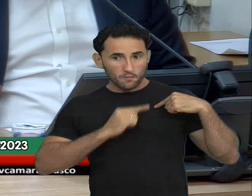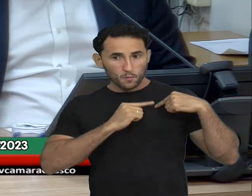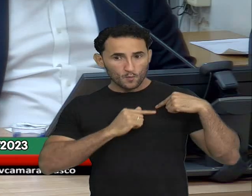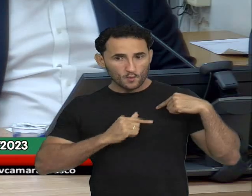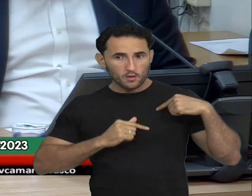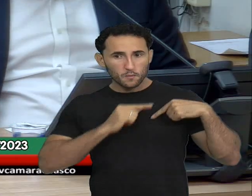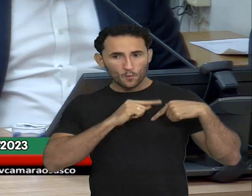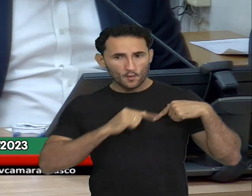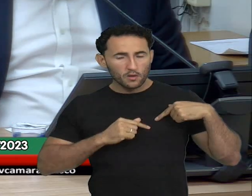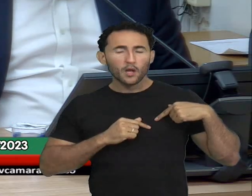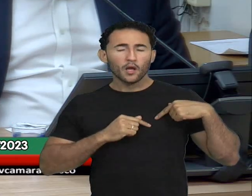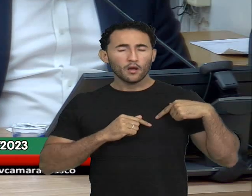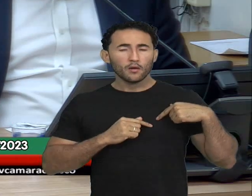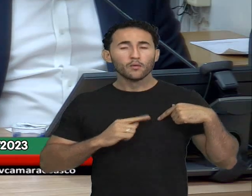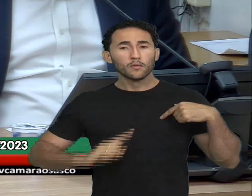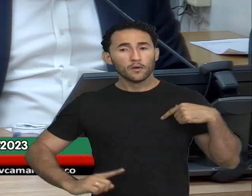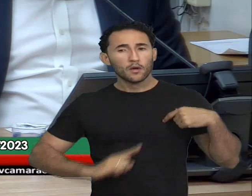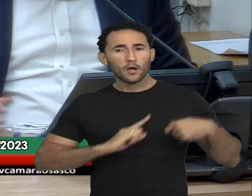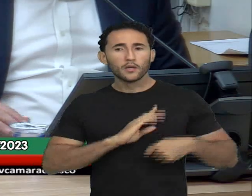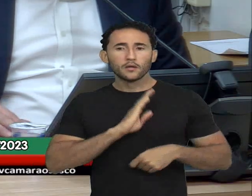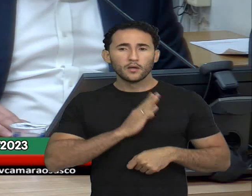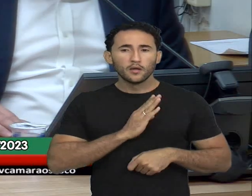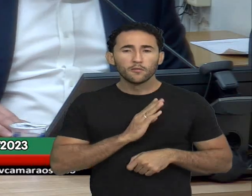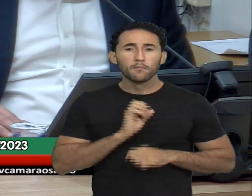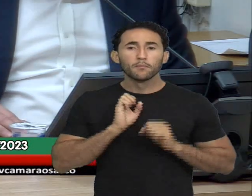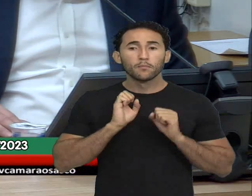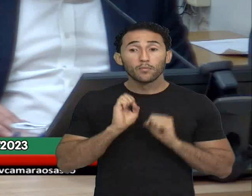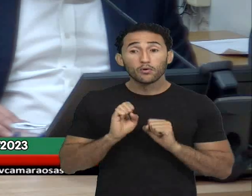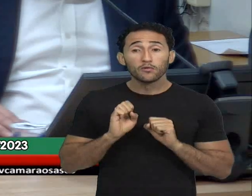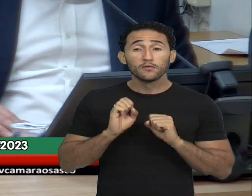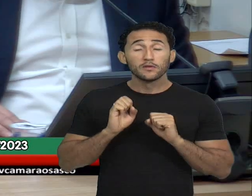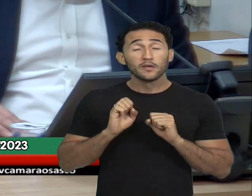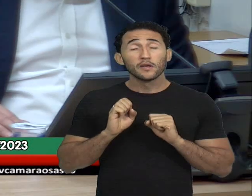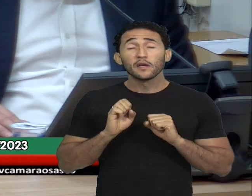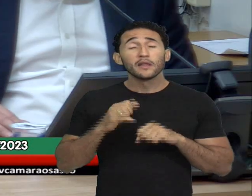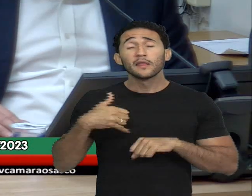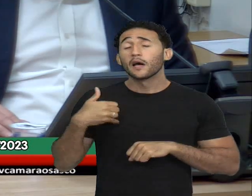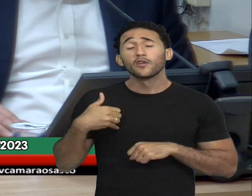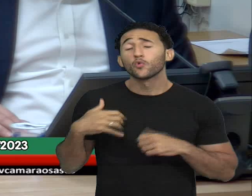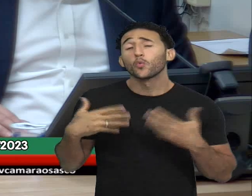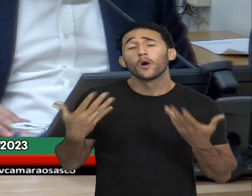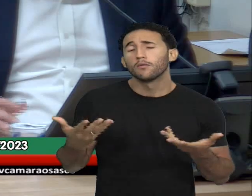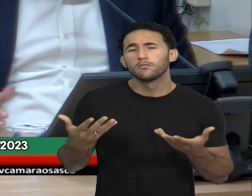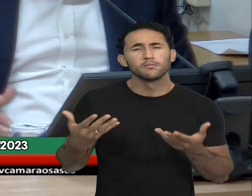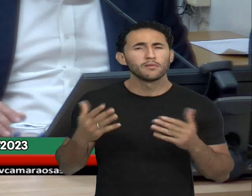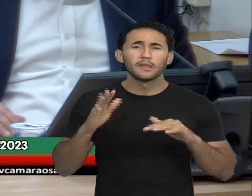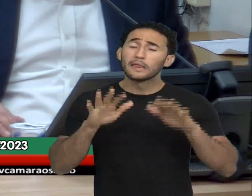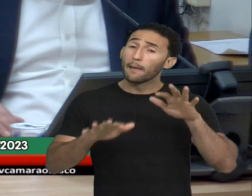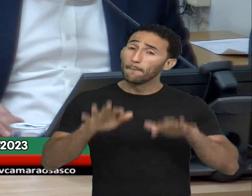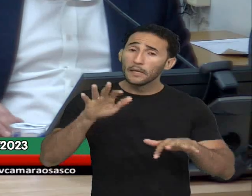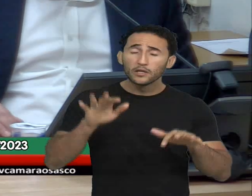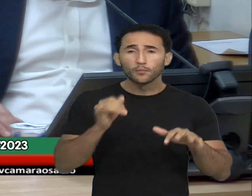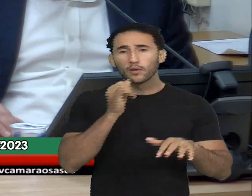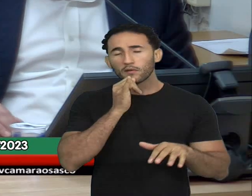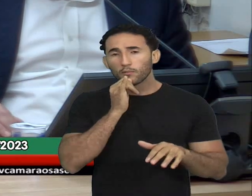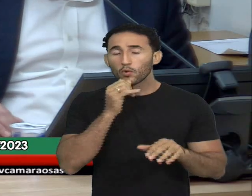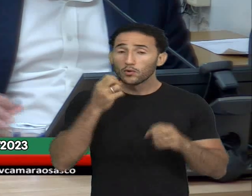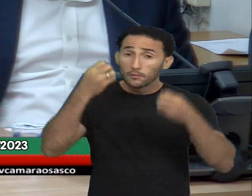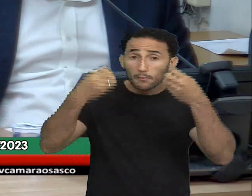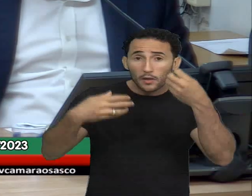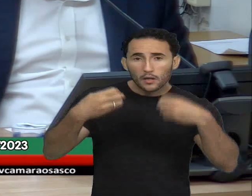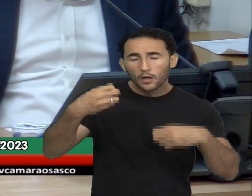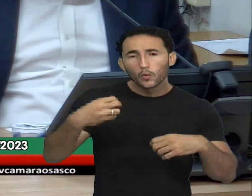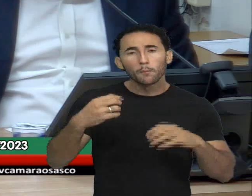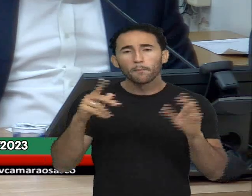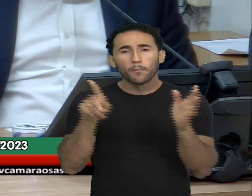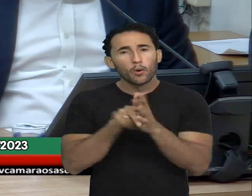O cateterismo geralmente é realizado em pessoas acima dos 50 anos, depende da finalidade, né? A gente está falando do cateterismo para estudo